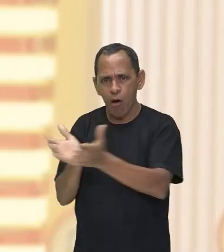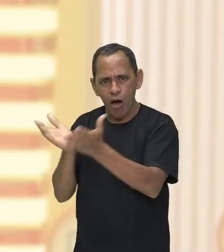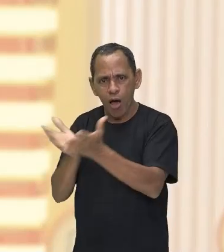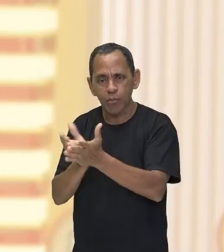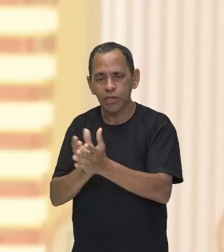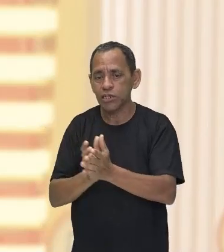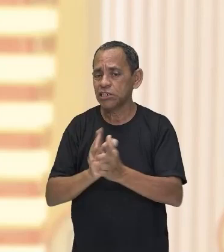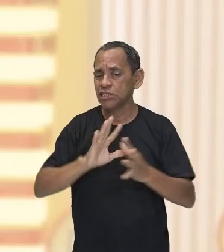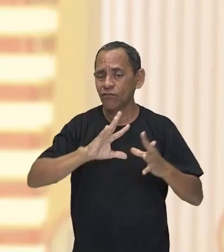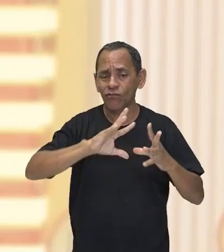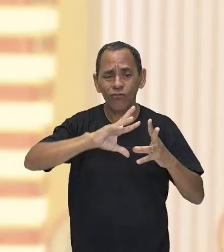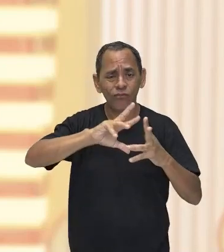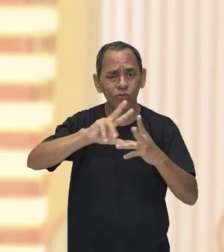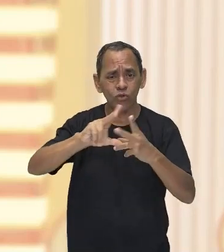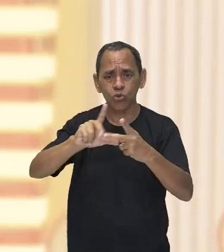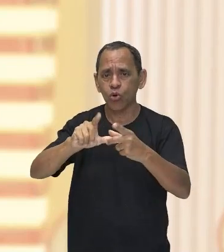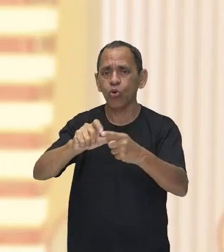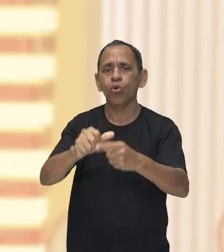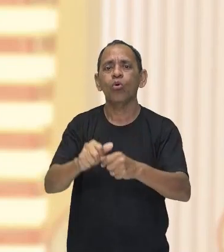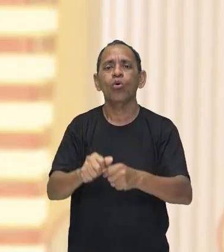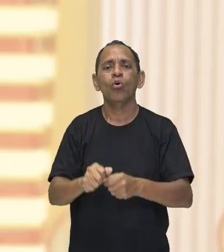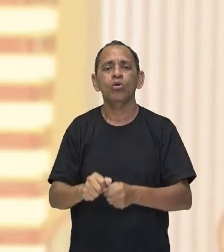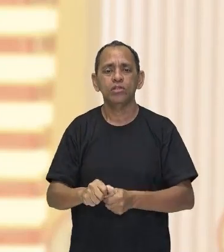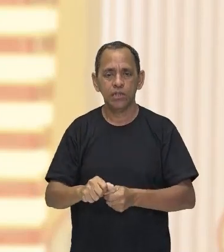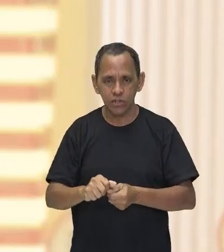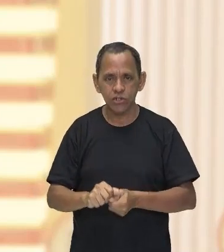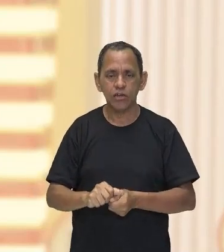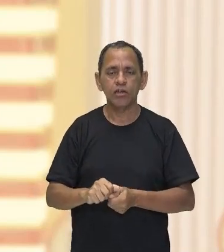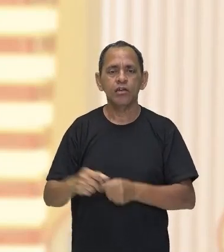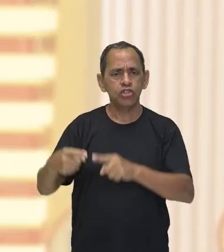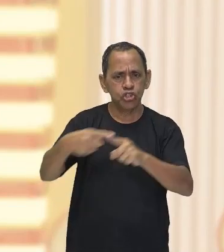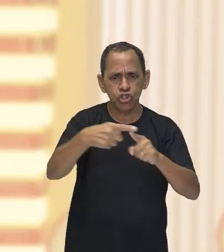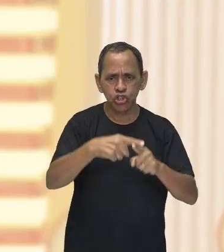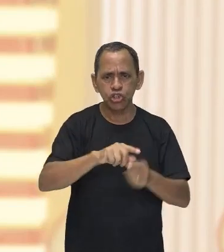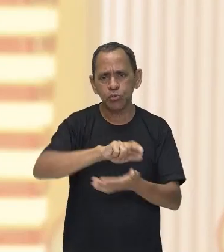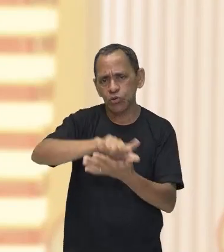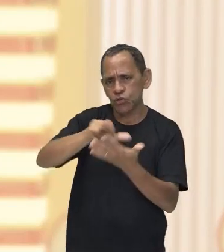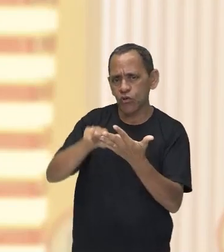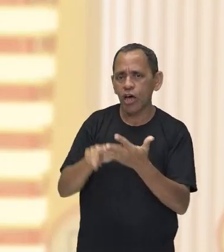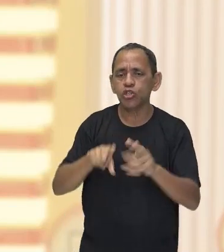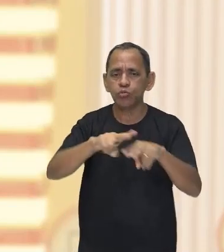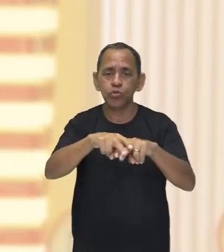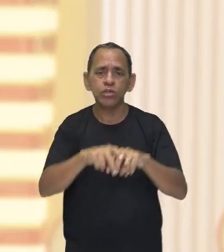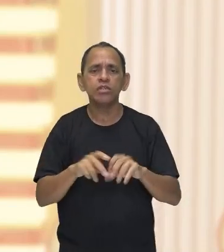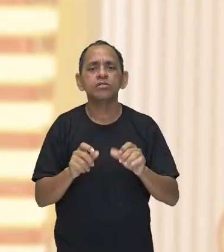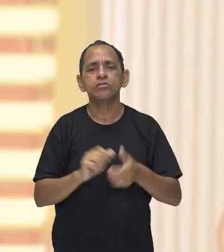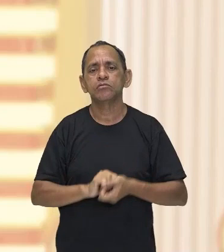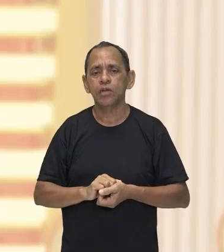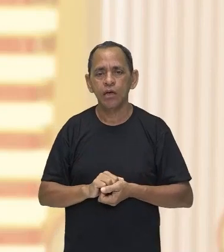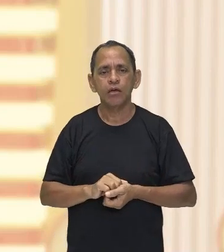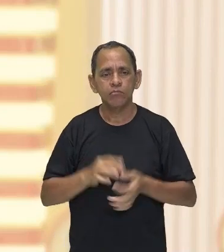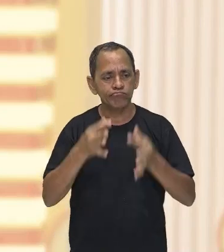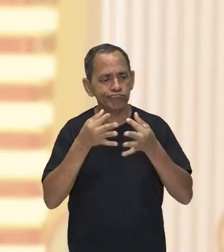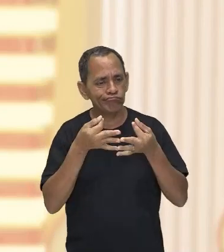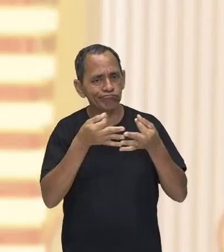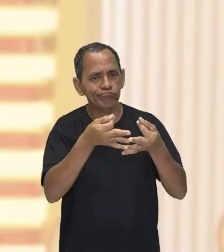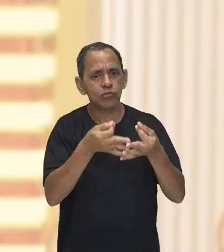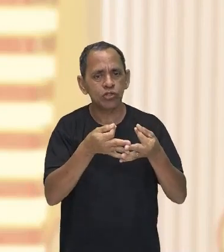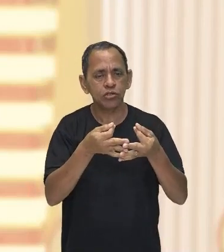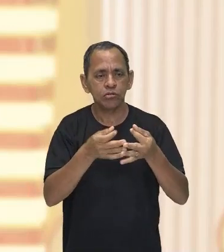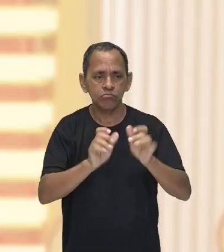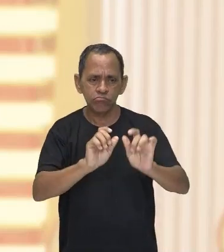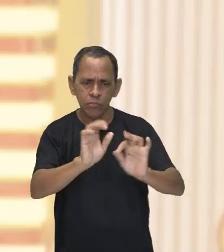diversas localidades, em inúmeras situações. Exatamente por isso, que a gente tenta, então, mapear para